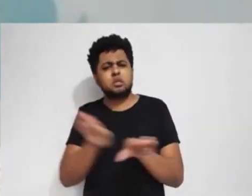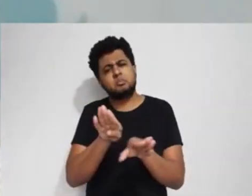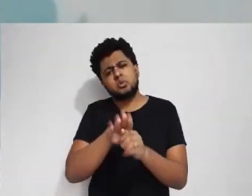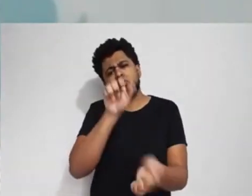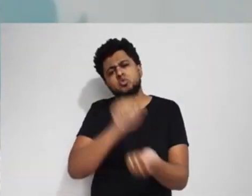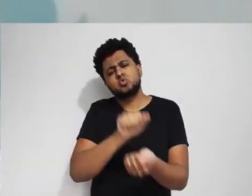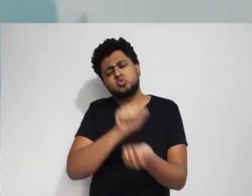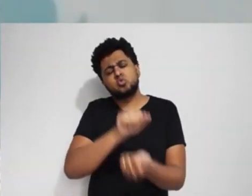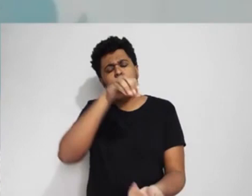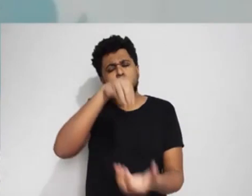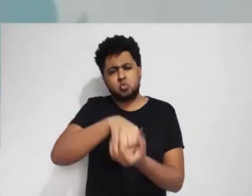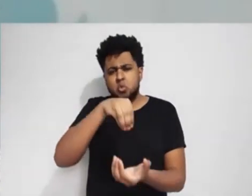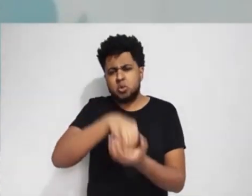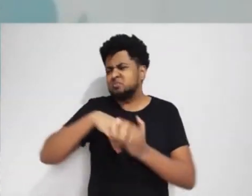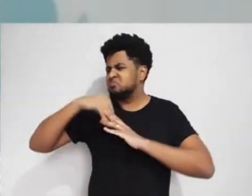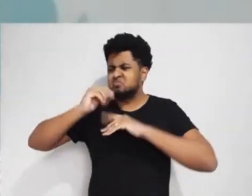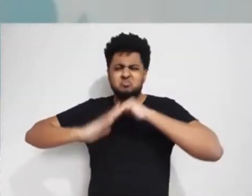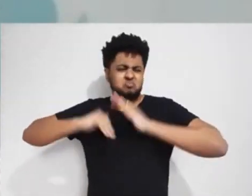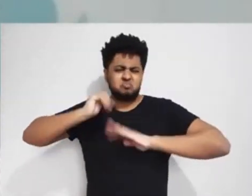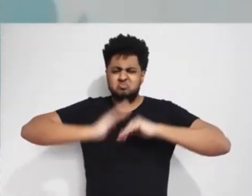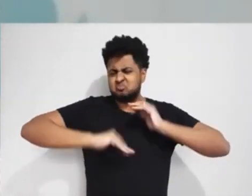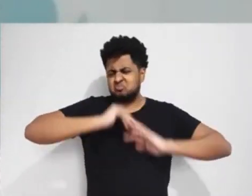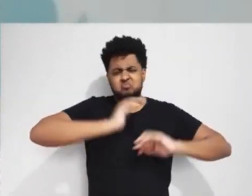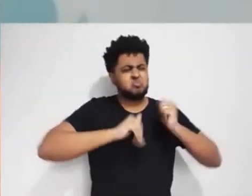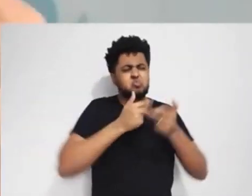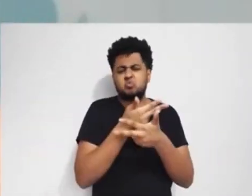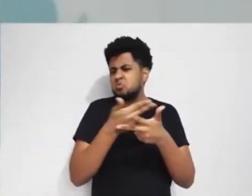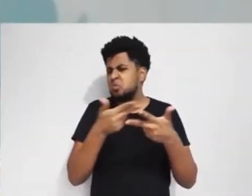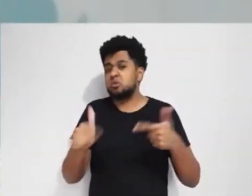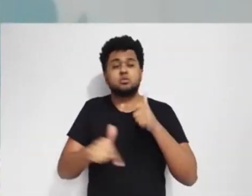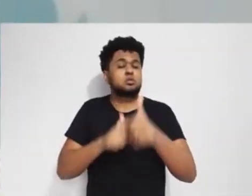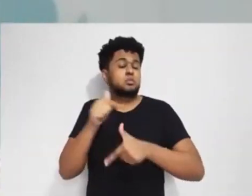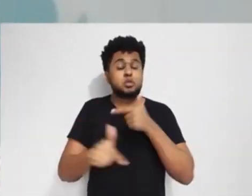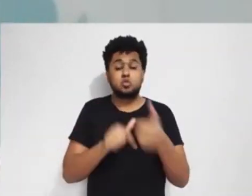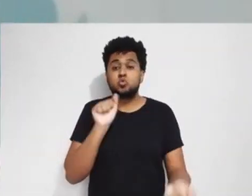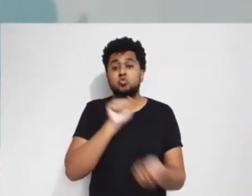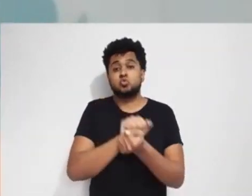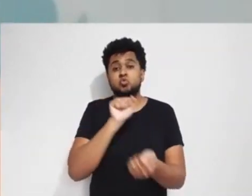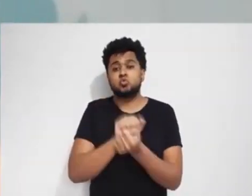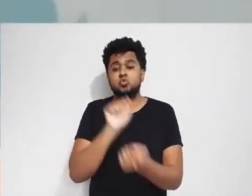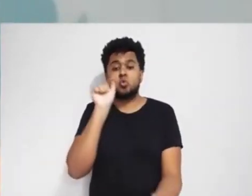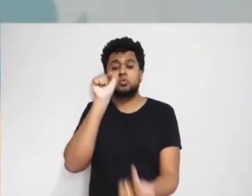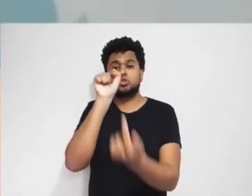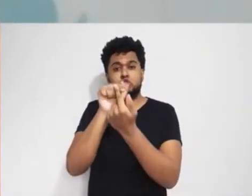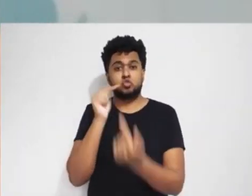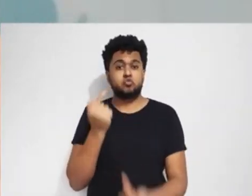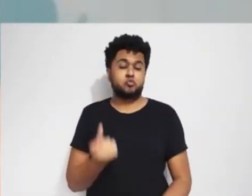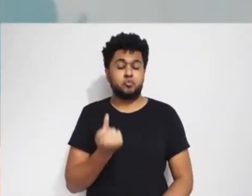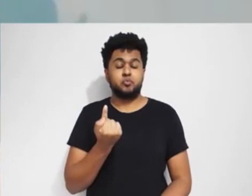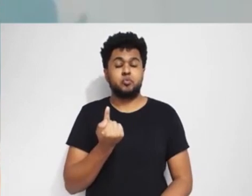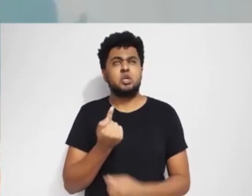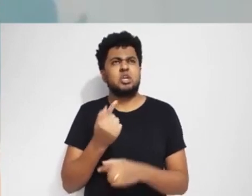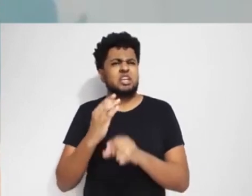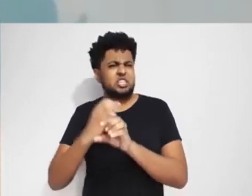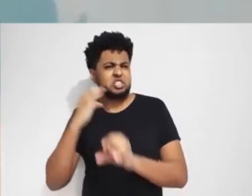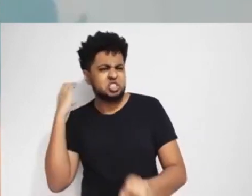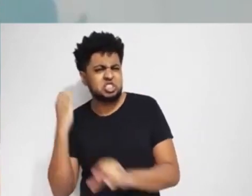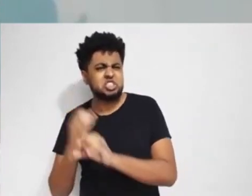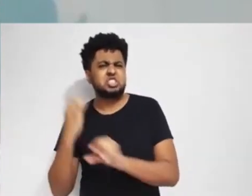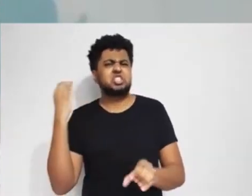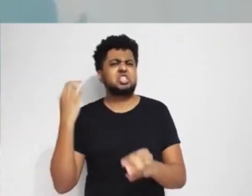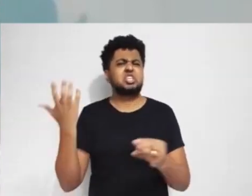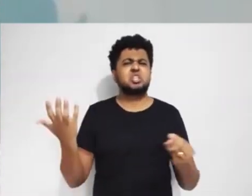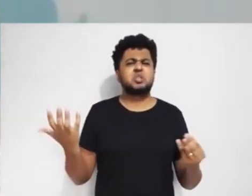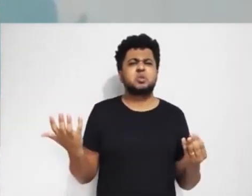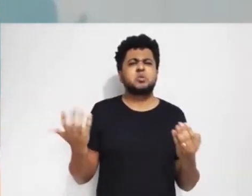profissionais de várias áreas trabalhando juntos com um objetivo em comum. Então, engenheiros, pessoa